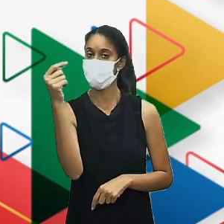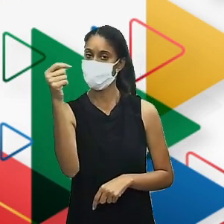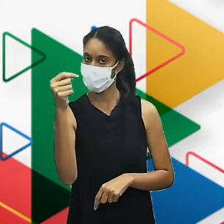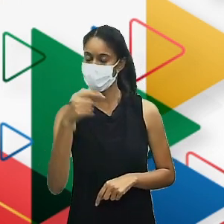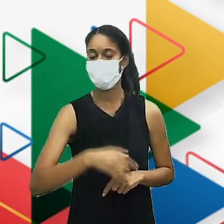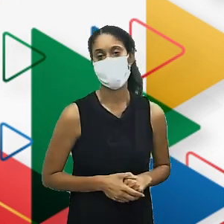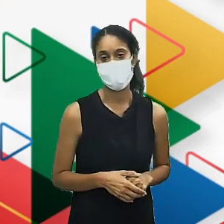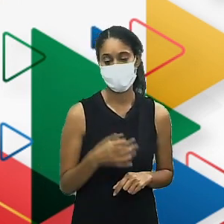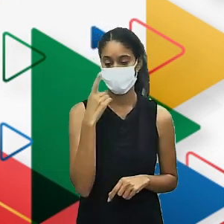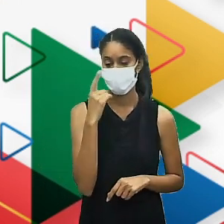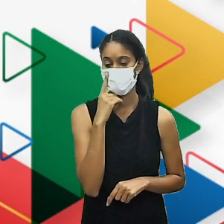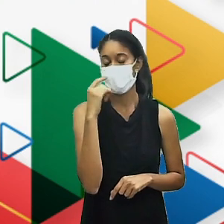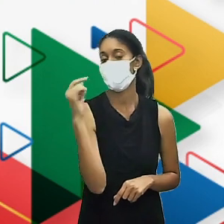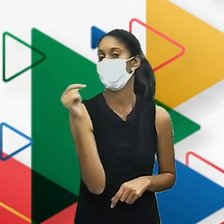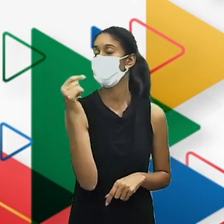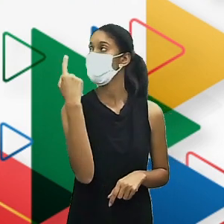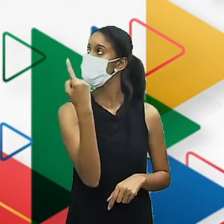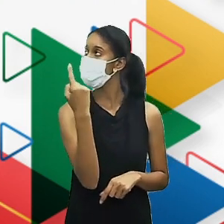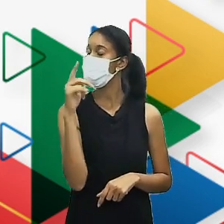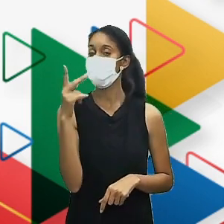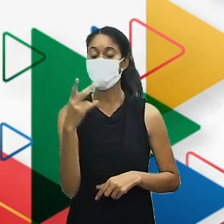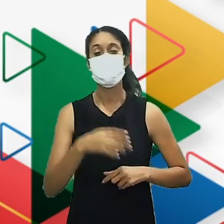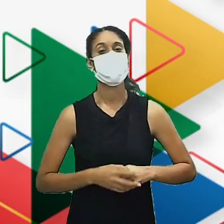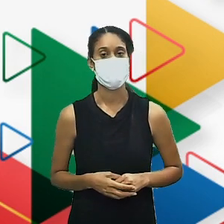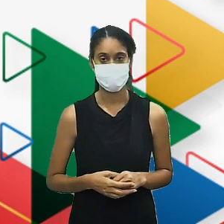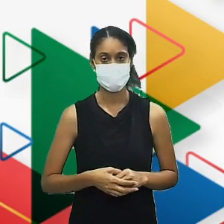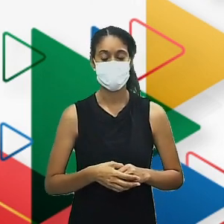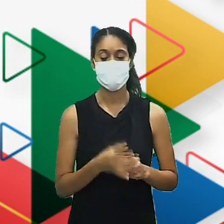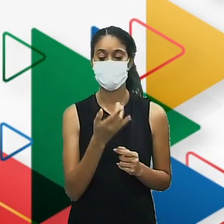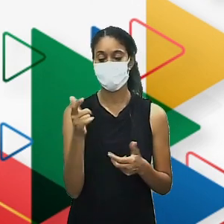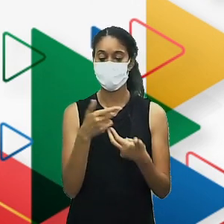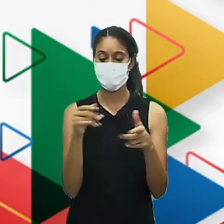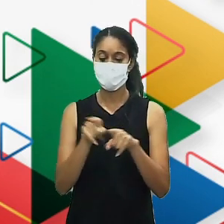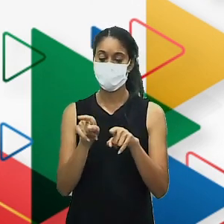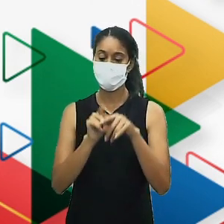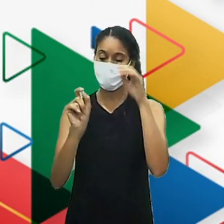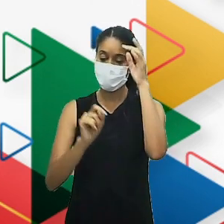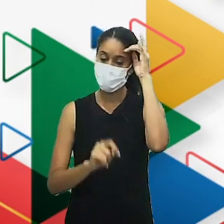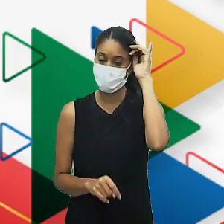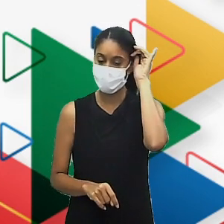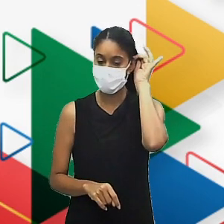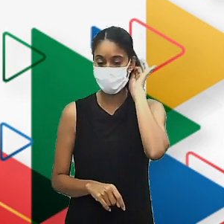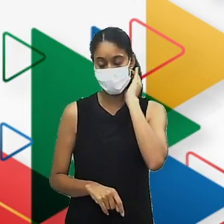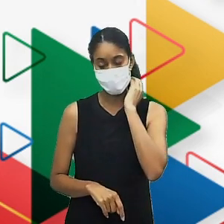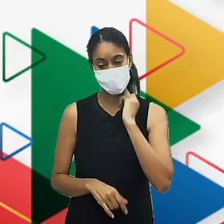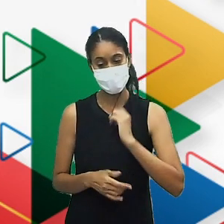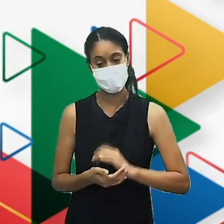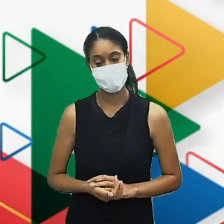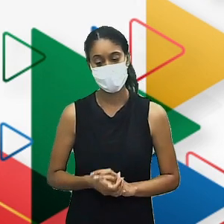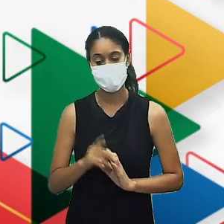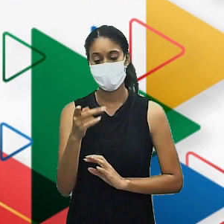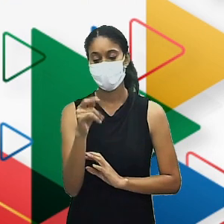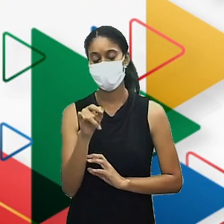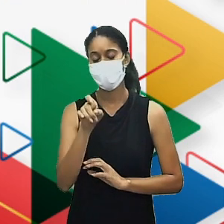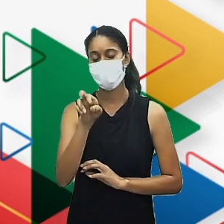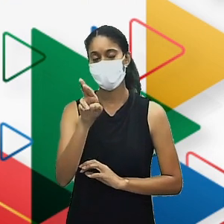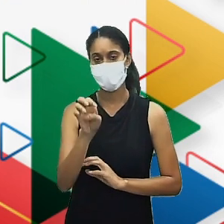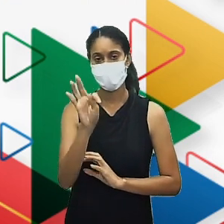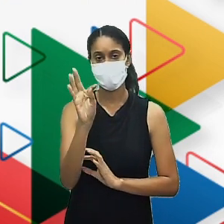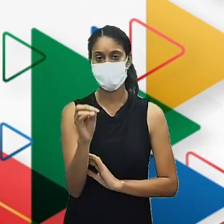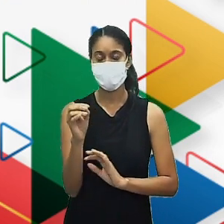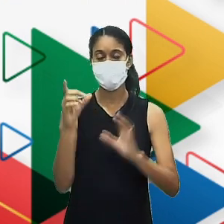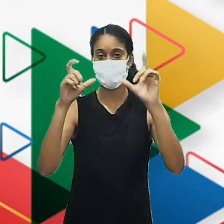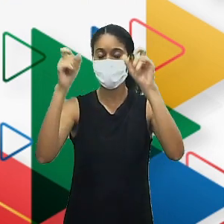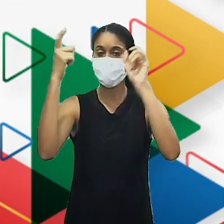certo? Carga -1. Outra situação, certo? Aqui está ele, né? Como -1, mas o hidreto é melhor. Vou marcar aqui para você printar a